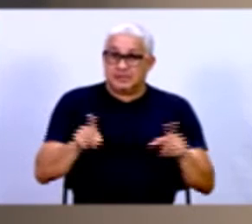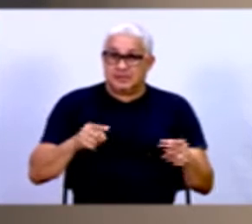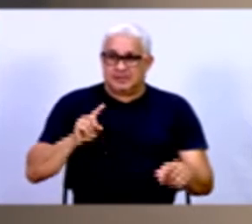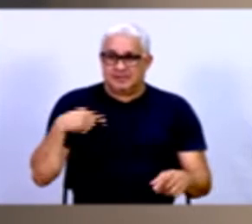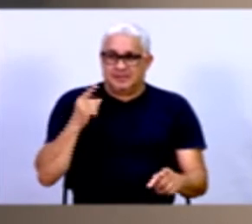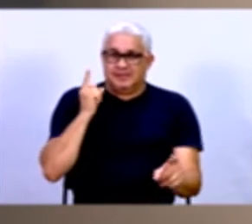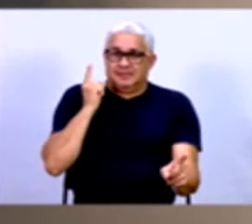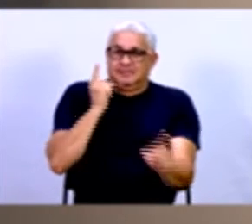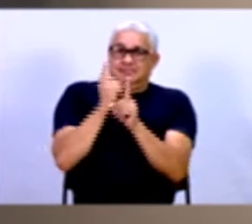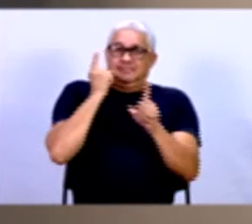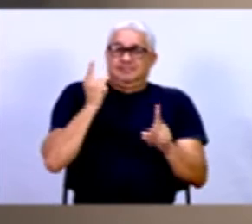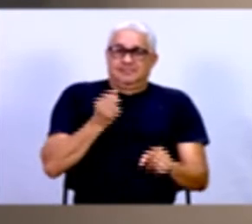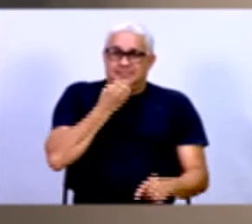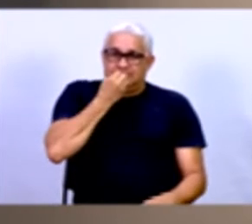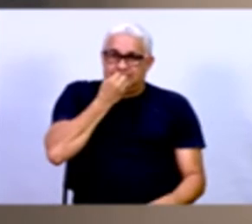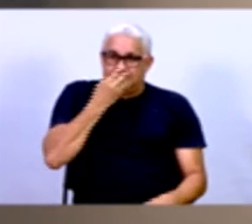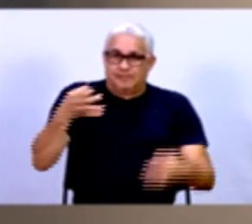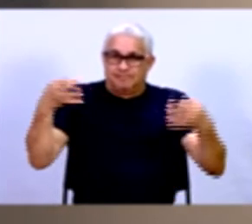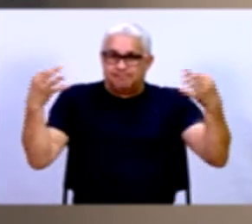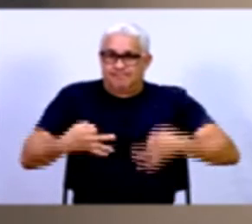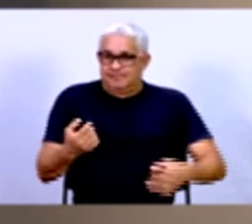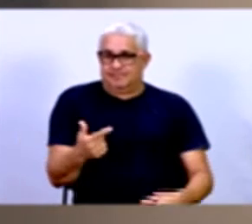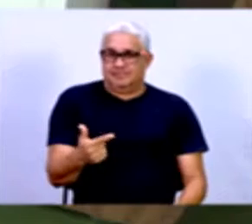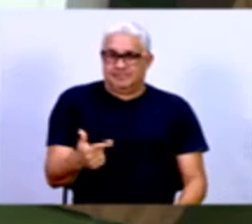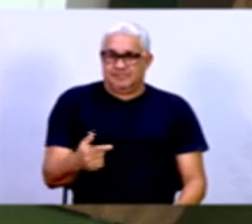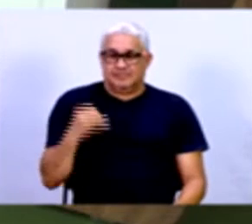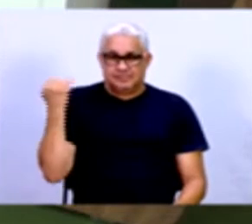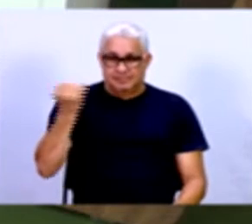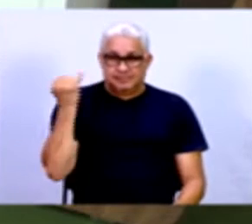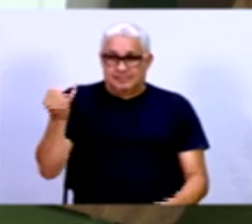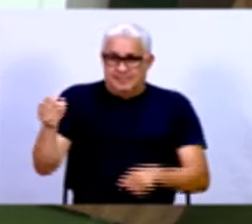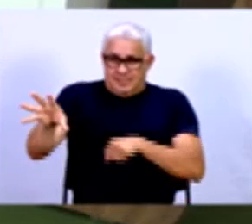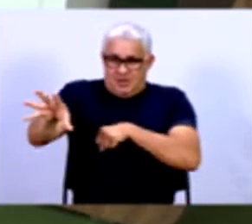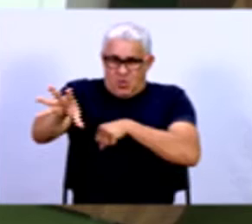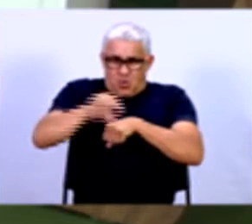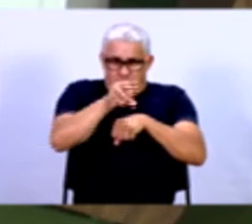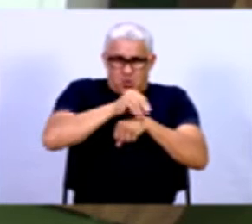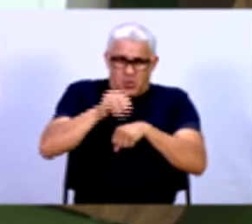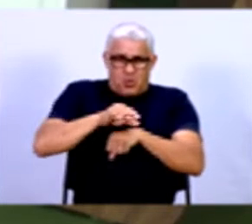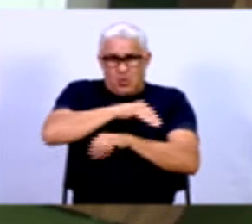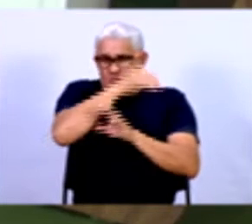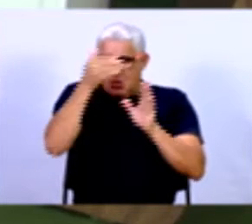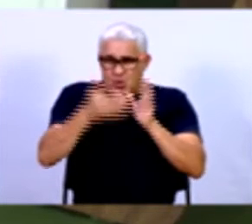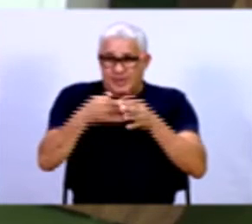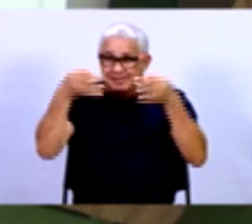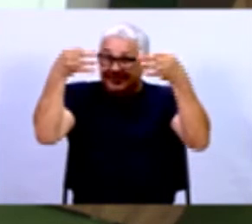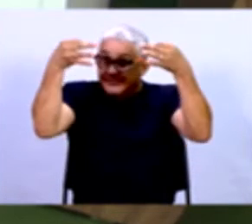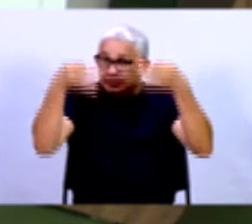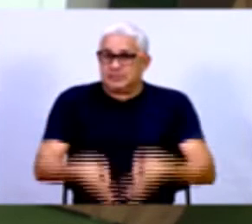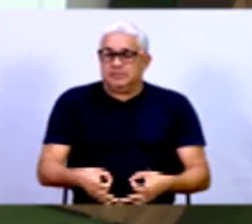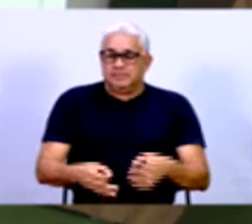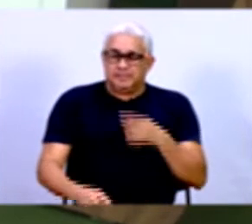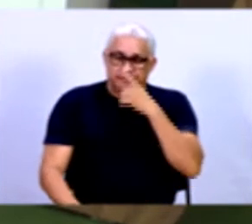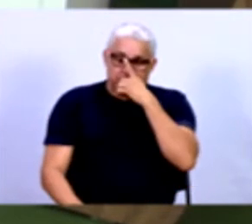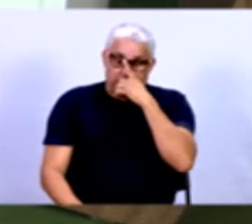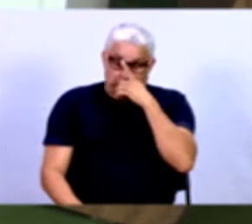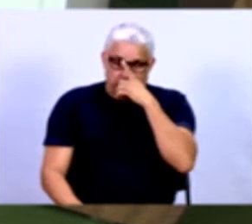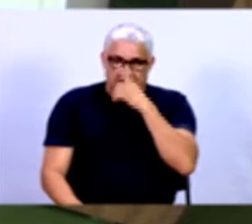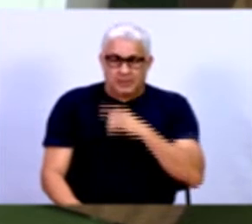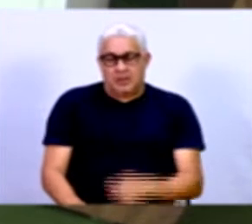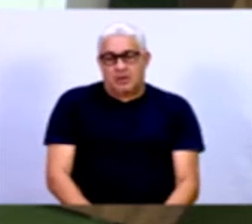descobriu que não está tão bom do jeito que a gente imaginava. O importante é que coletou essa informação, né? Ela de maneira correta, né, professor? Exatamente. Então,